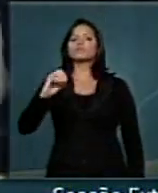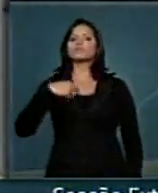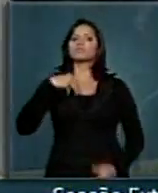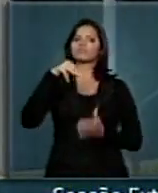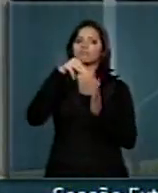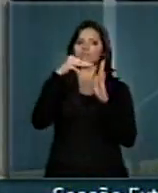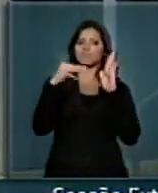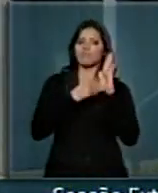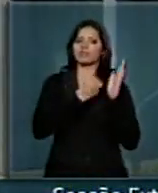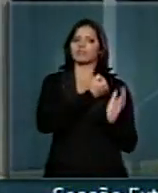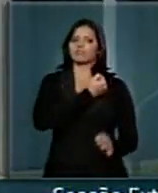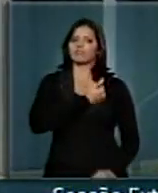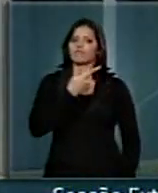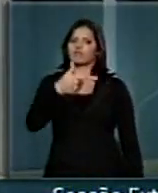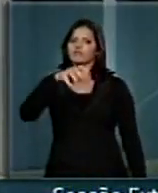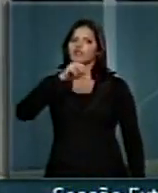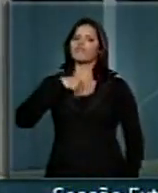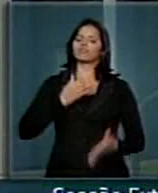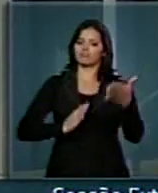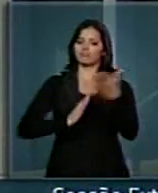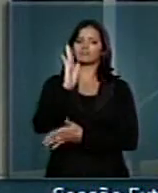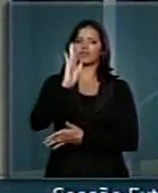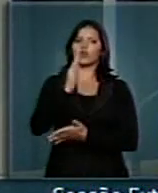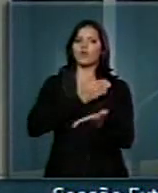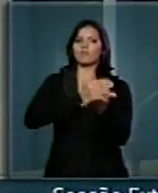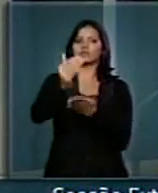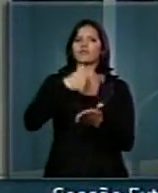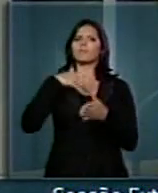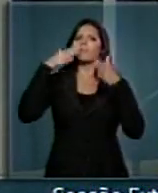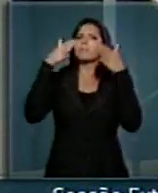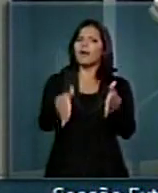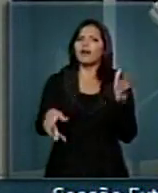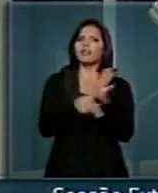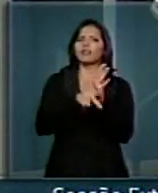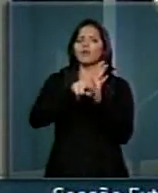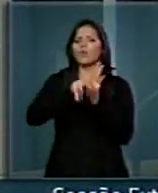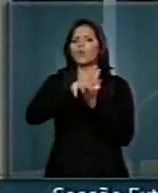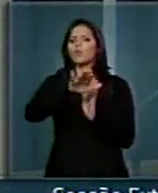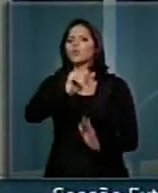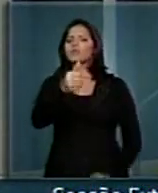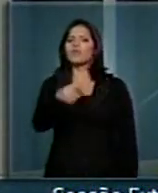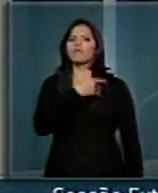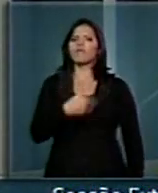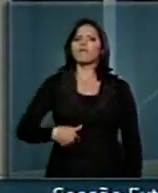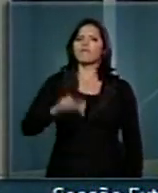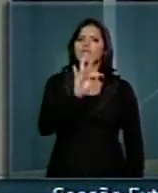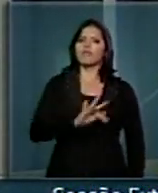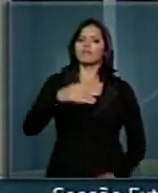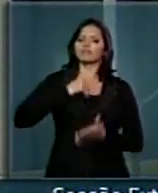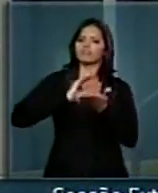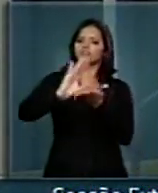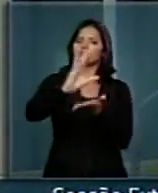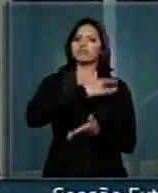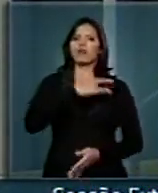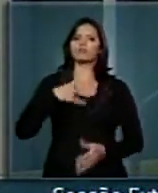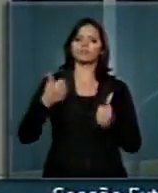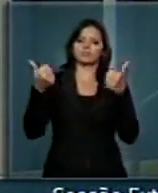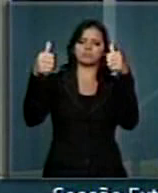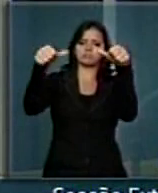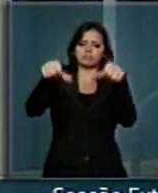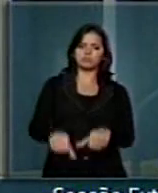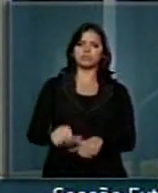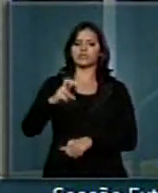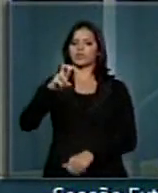emenda 29 passou a vigorar, a participação da União nos investimentos de saúde caiu